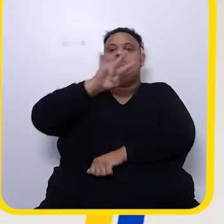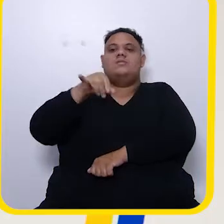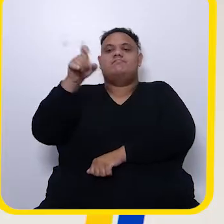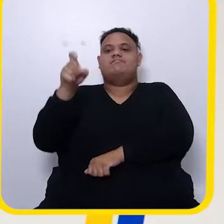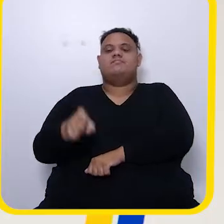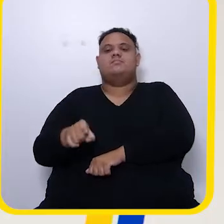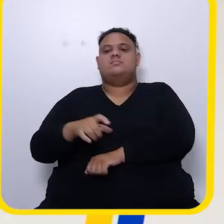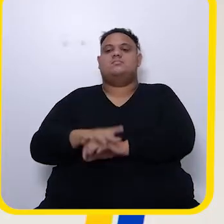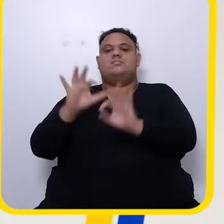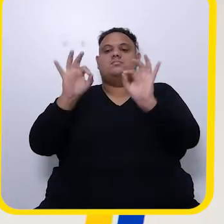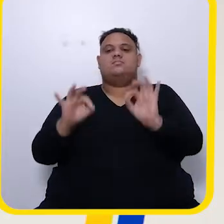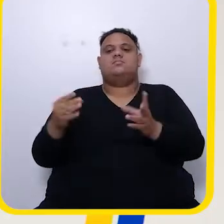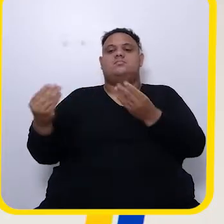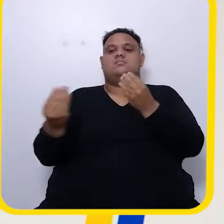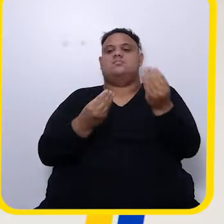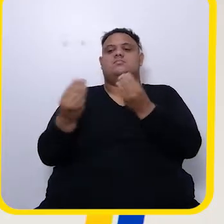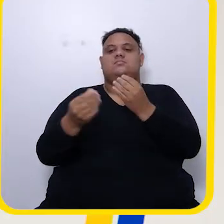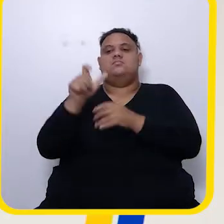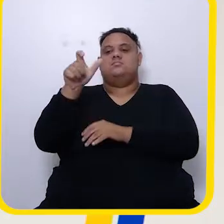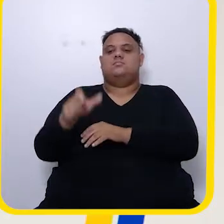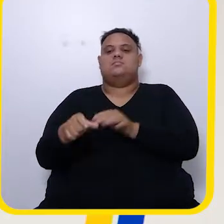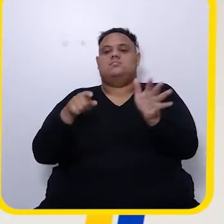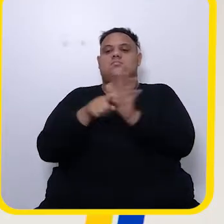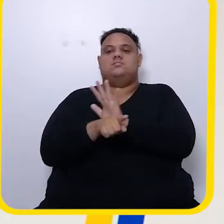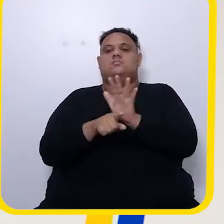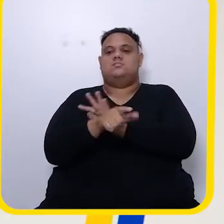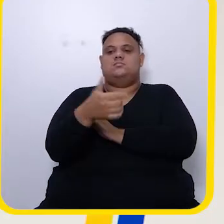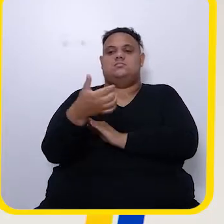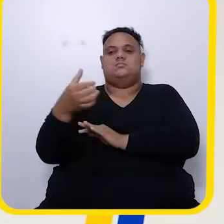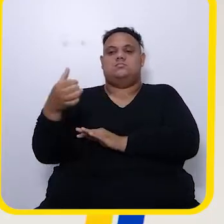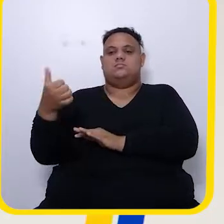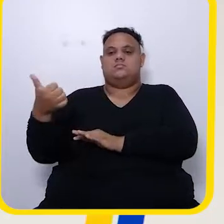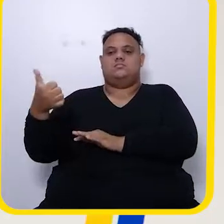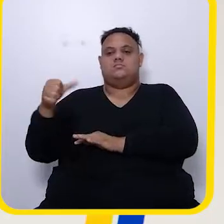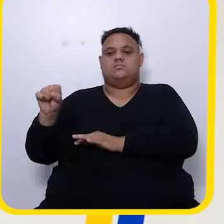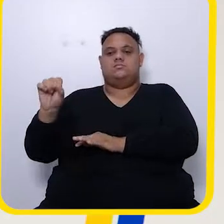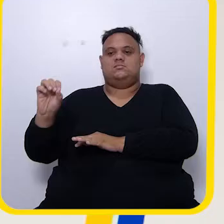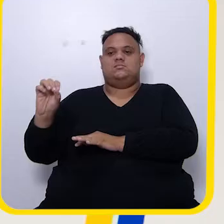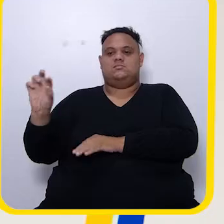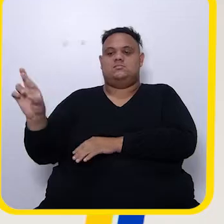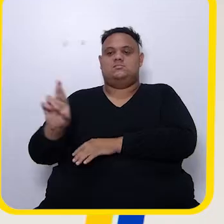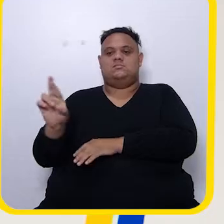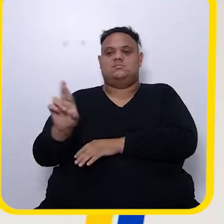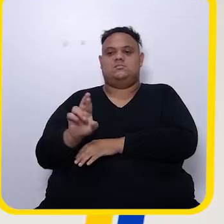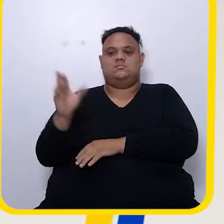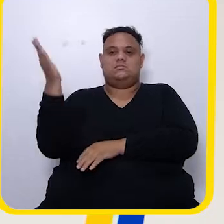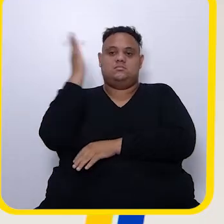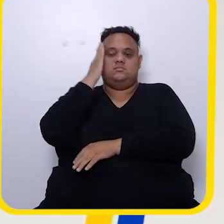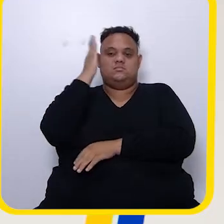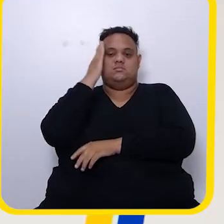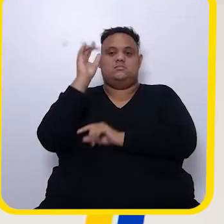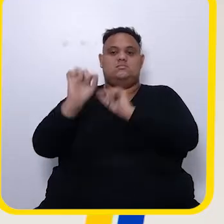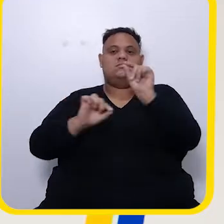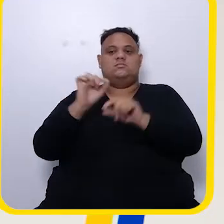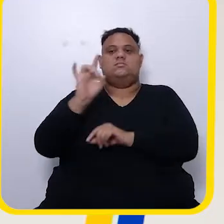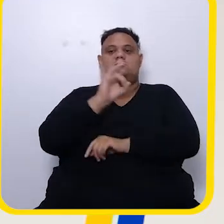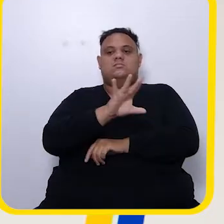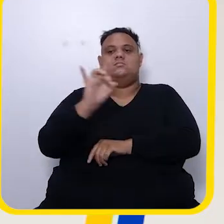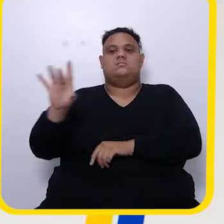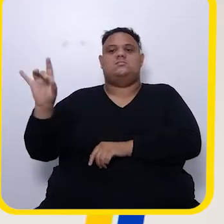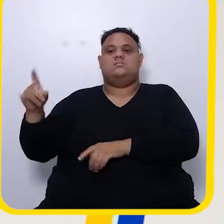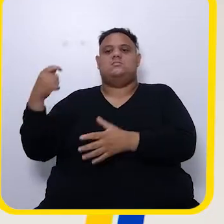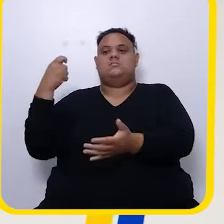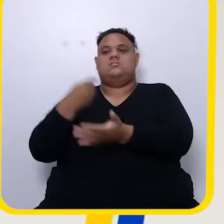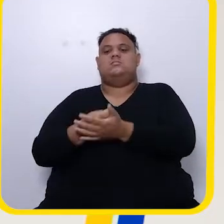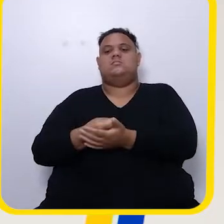de X. Então, como presente, a questão diz que custaria R$ 180. Para saber o que cada um pagaria,